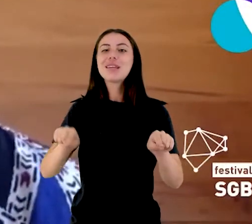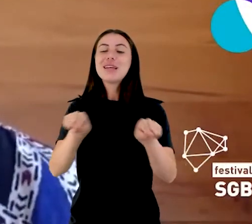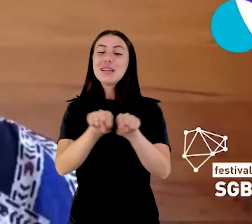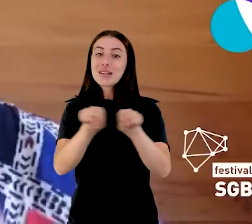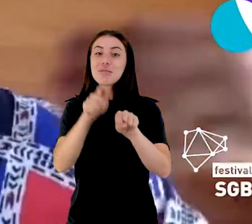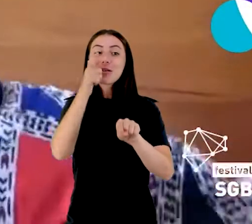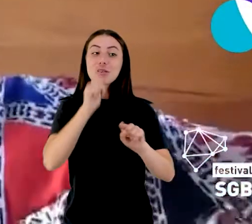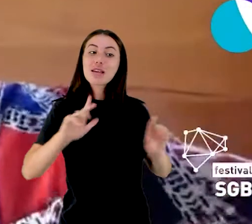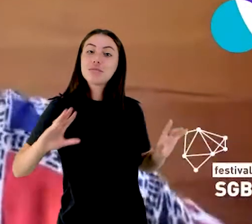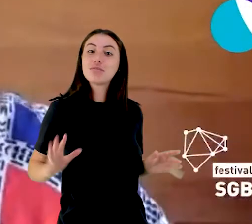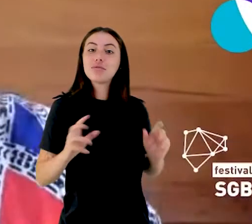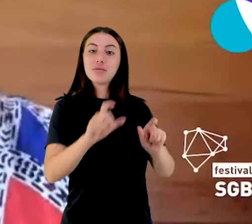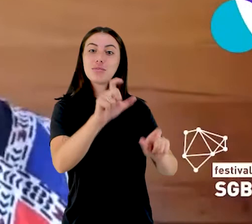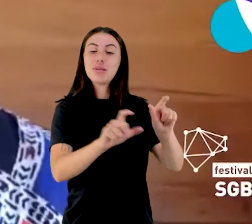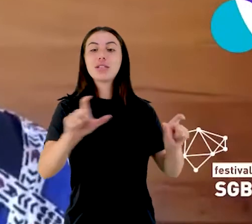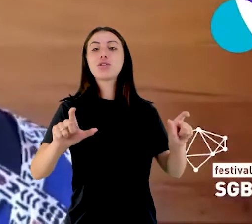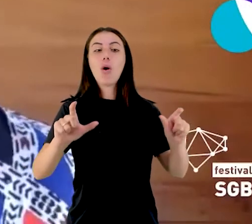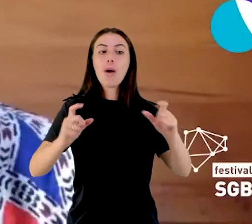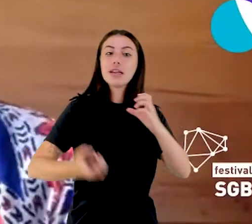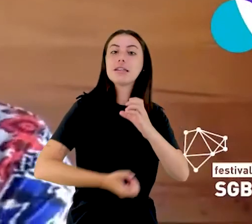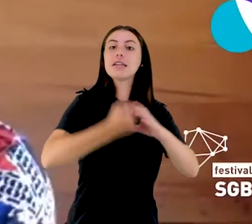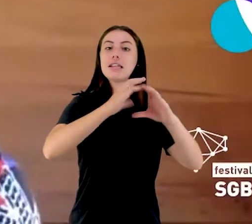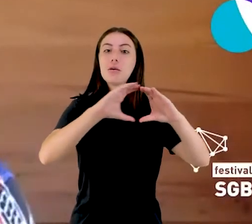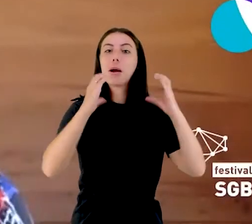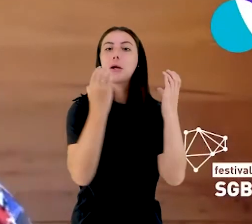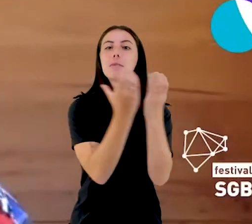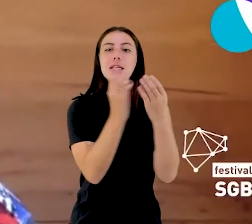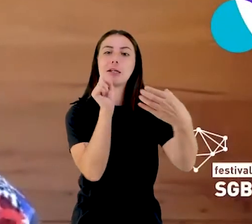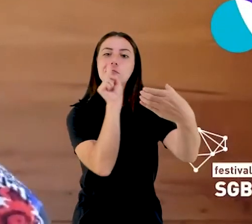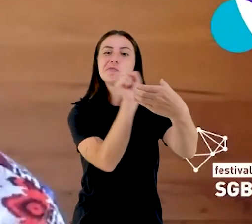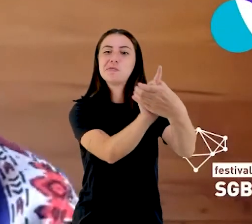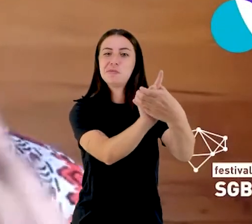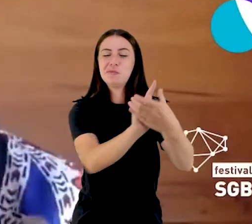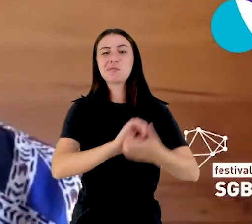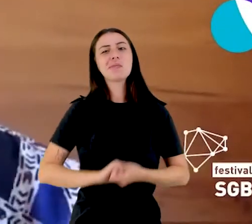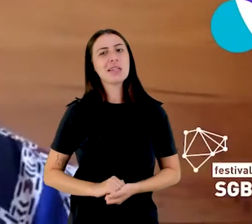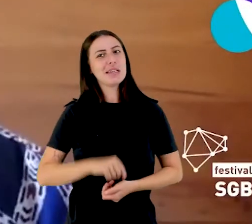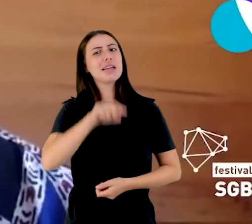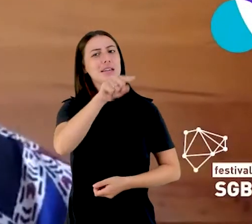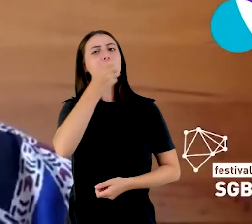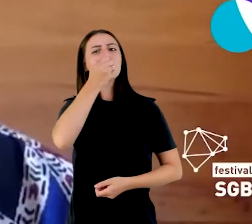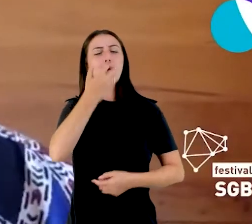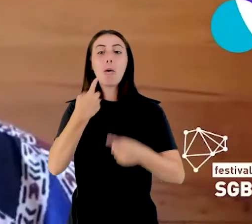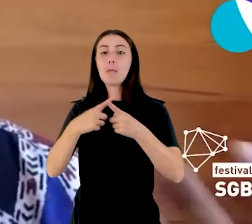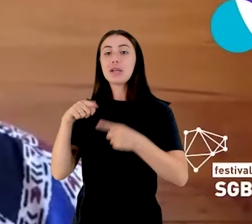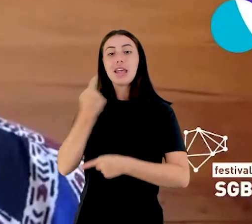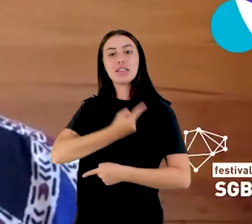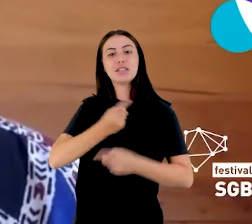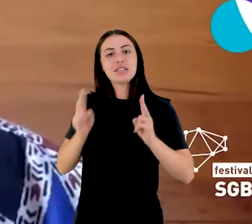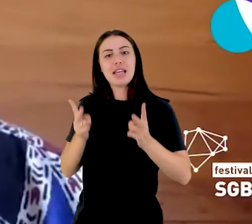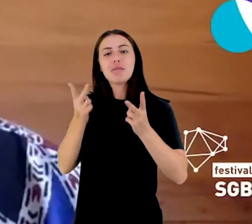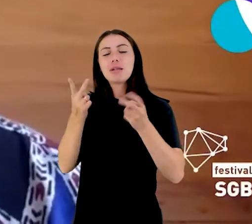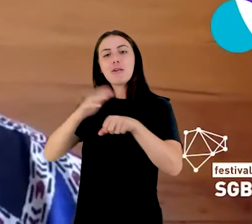impacto. Mais do que isso ainda, ele pode construir uma comunidade. que isso é muito potente. Estamos cada vez